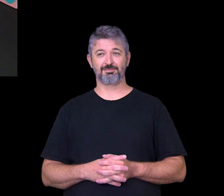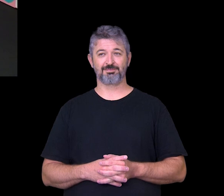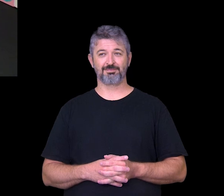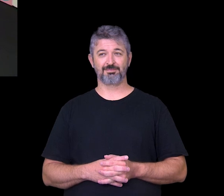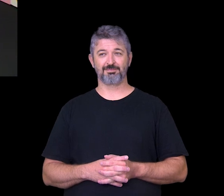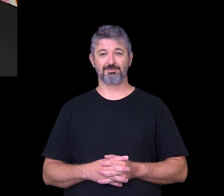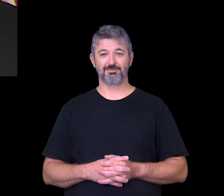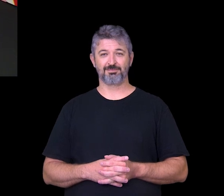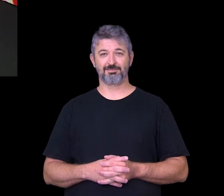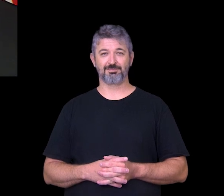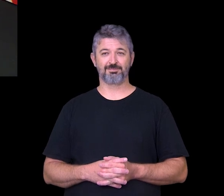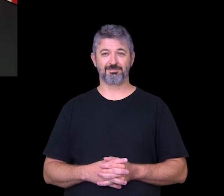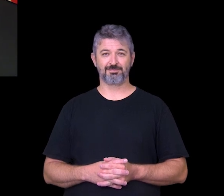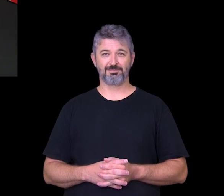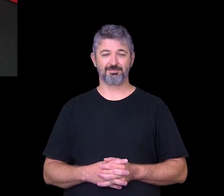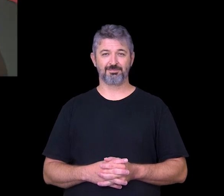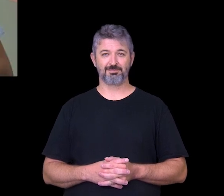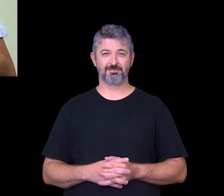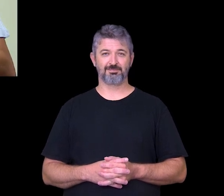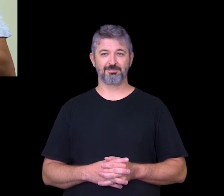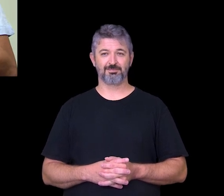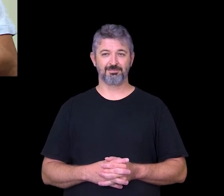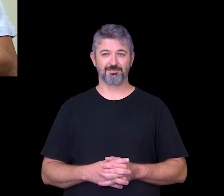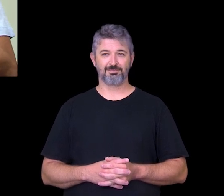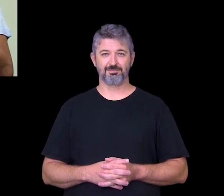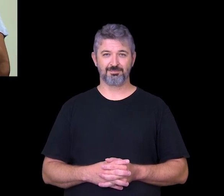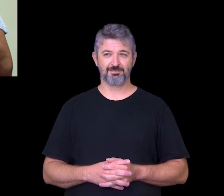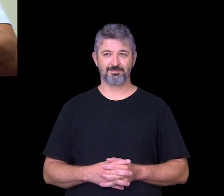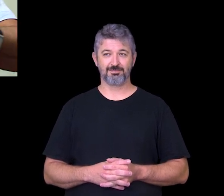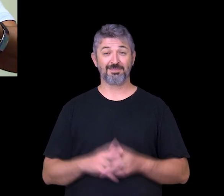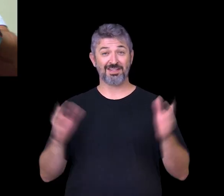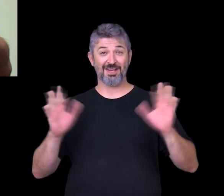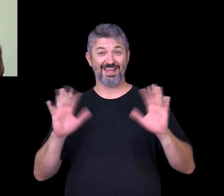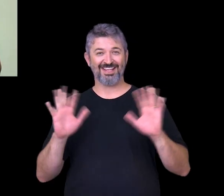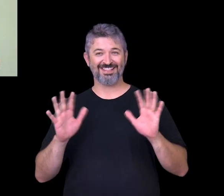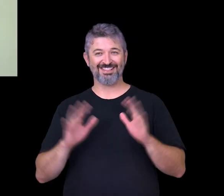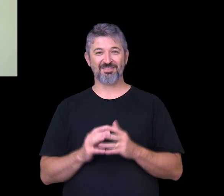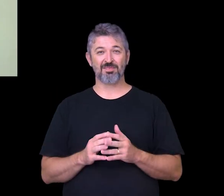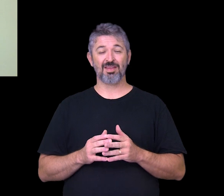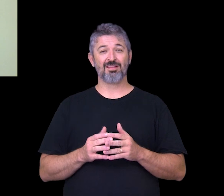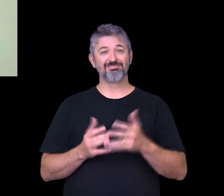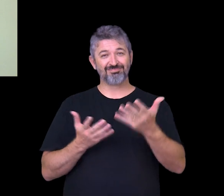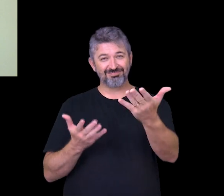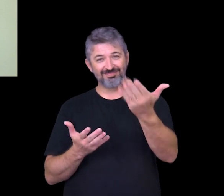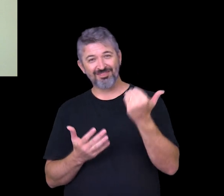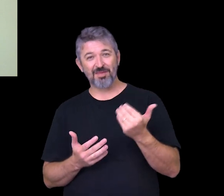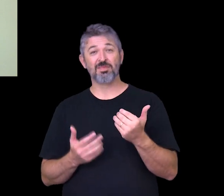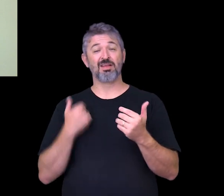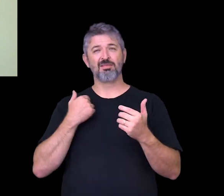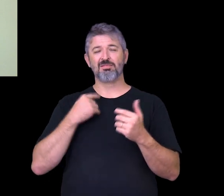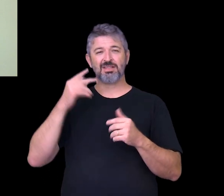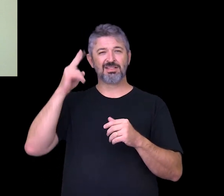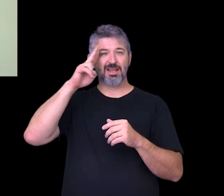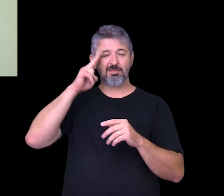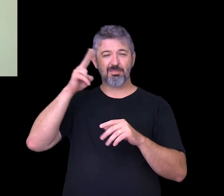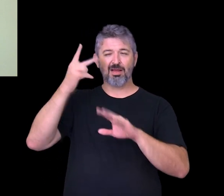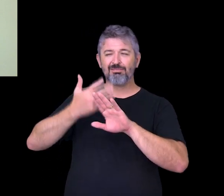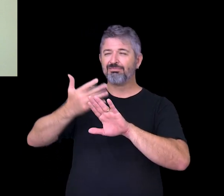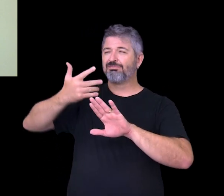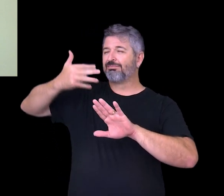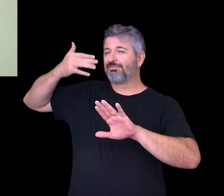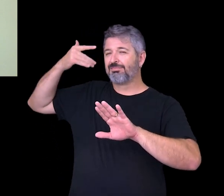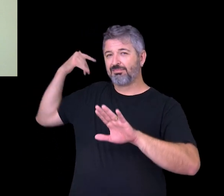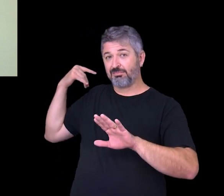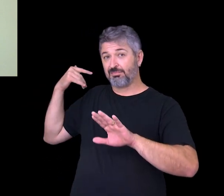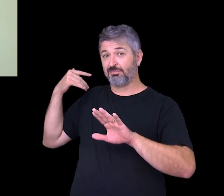No estúdio com telão ao fundo, o apresentador William França. Olá, convido você a viajar no tempo. Estamos em